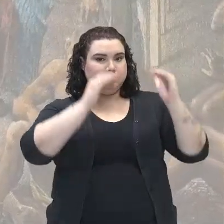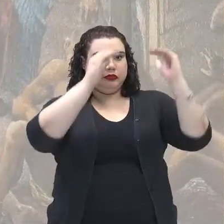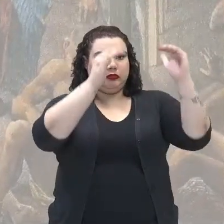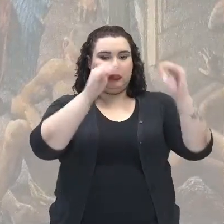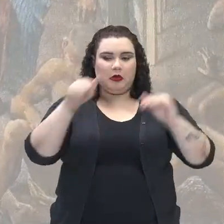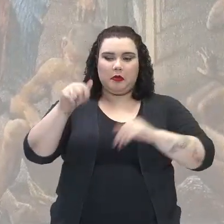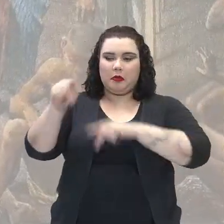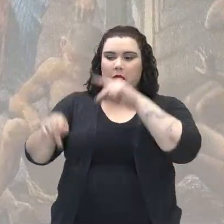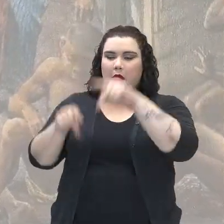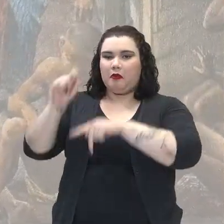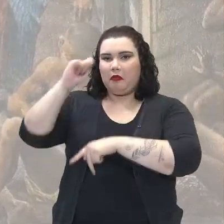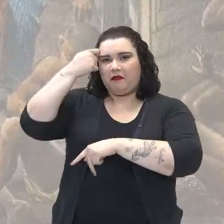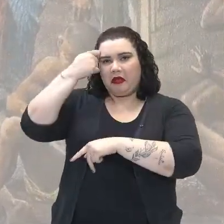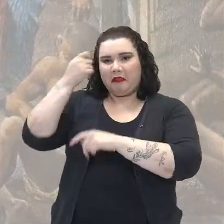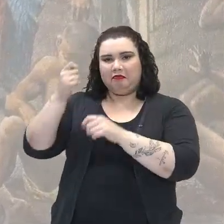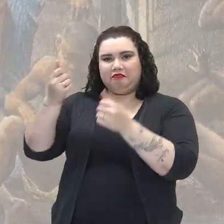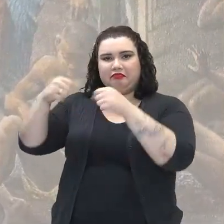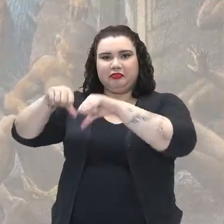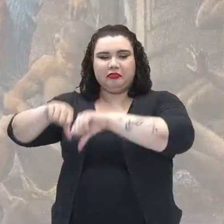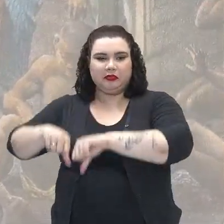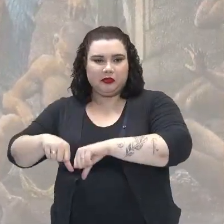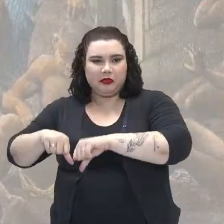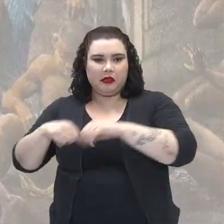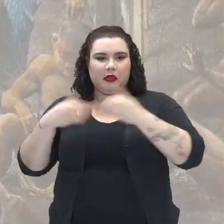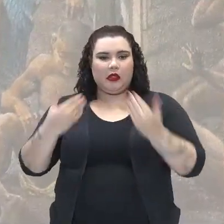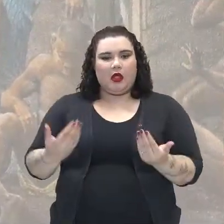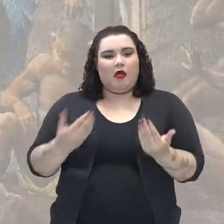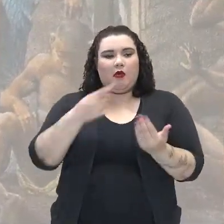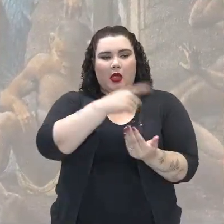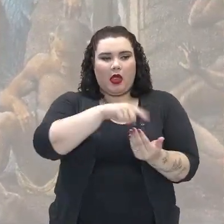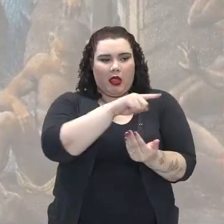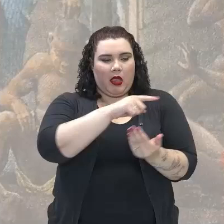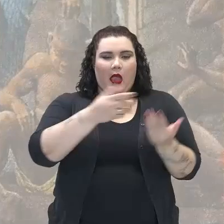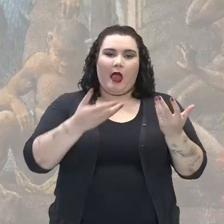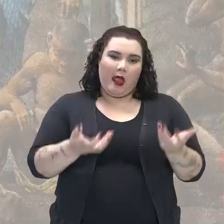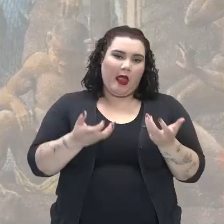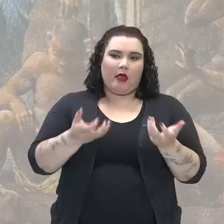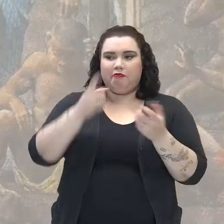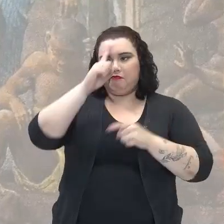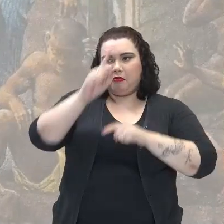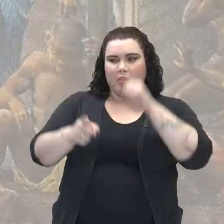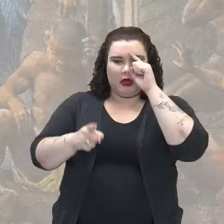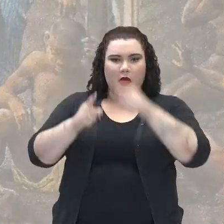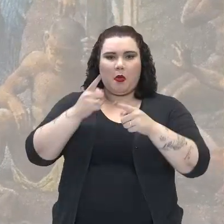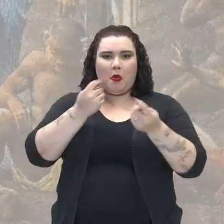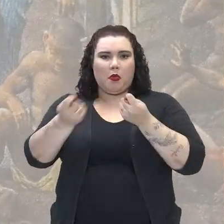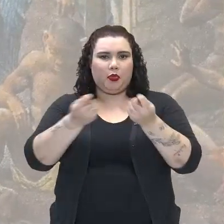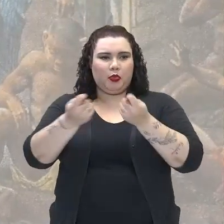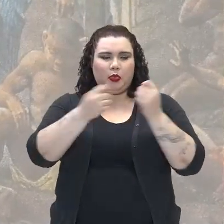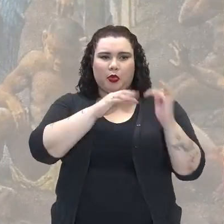povos africanos, e isso servia como motivo para os europeus dominarem as suas terras e